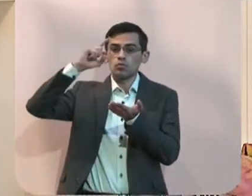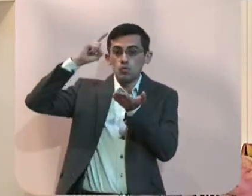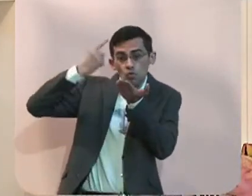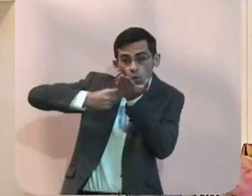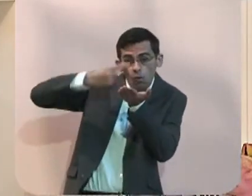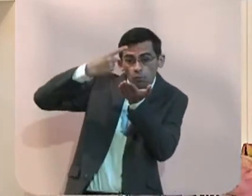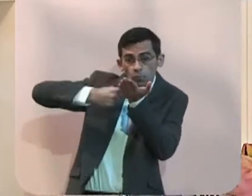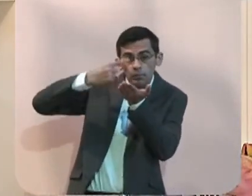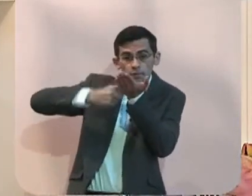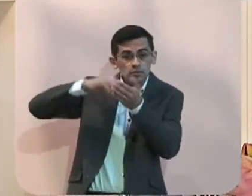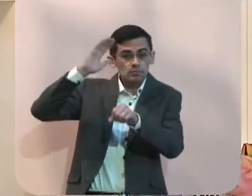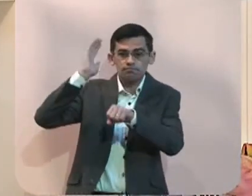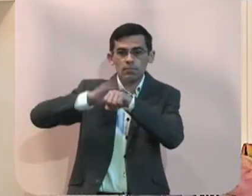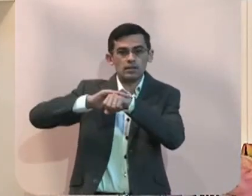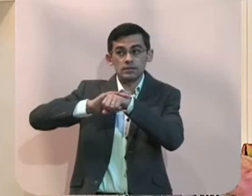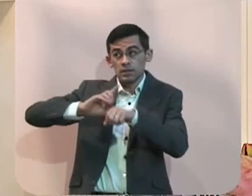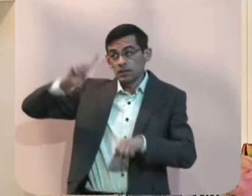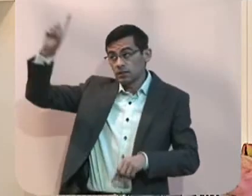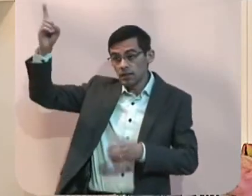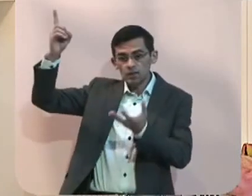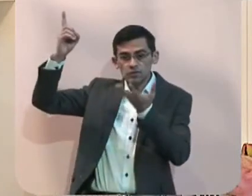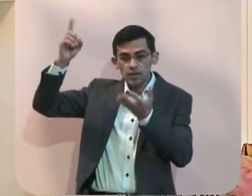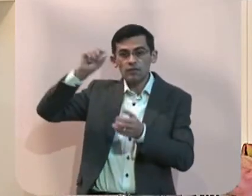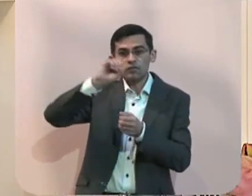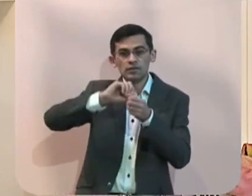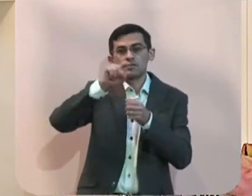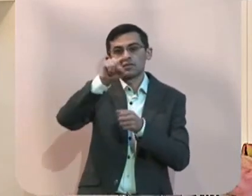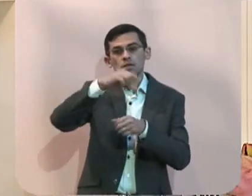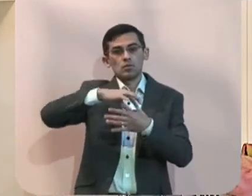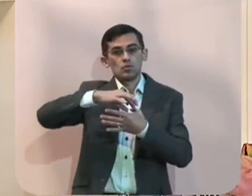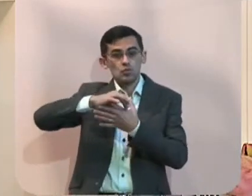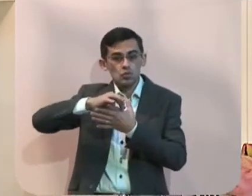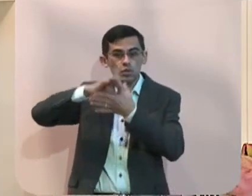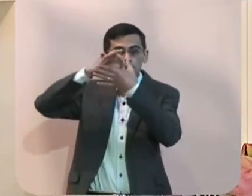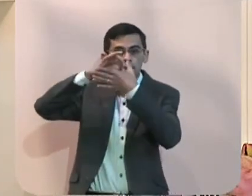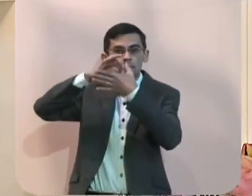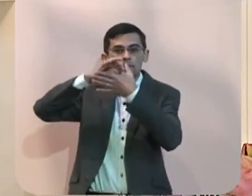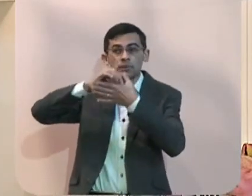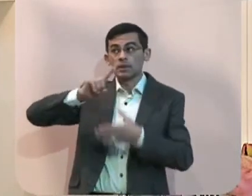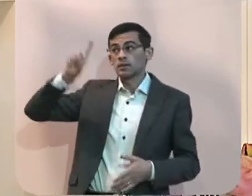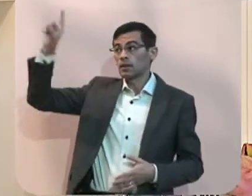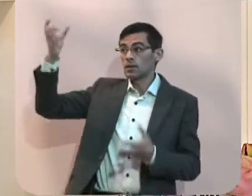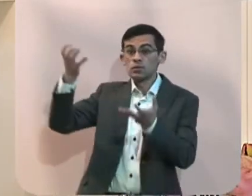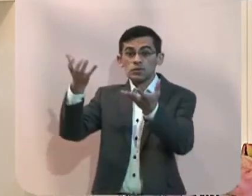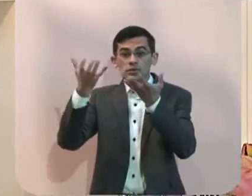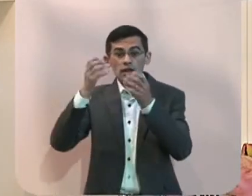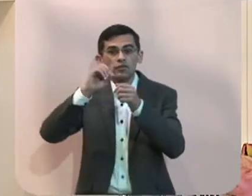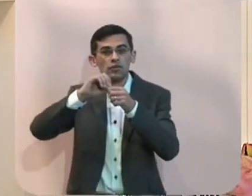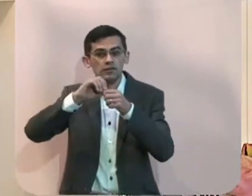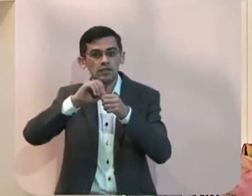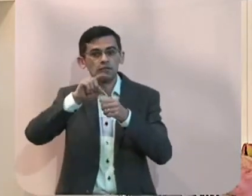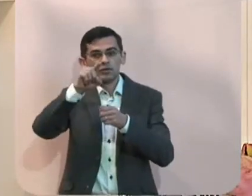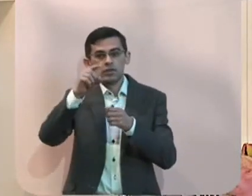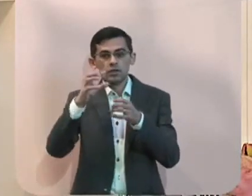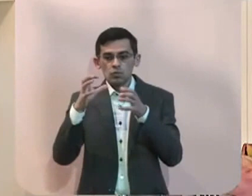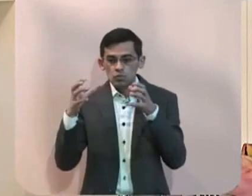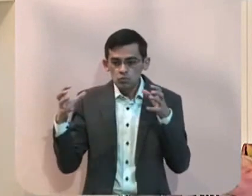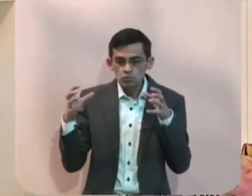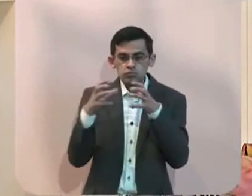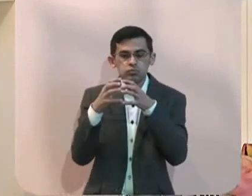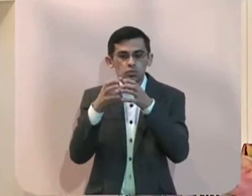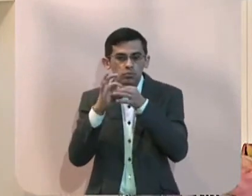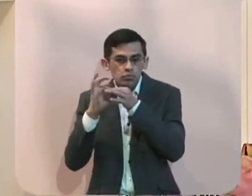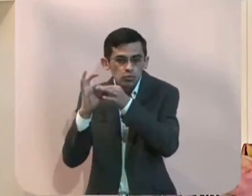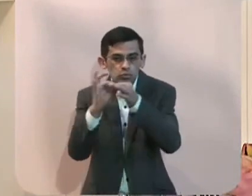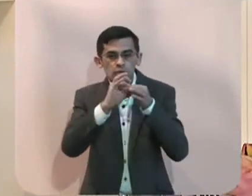maior. Deus quer fazer de você um líder e Deus quer fazer de você parte integrante